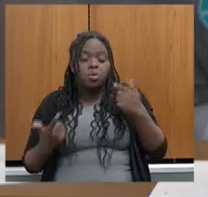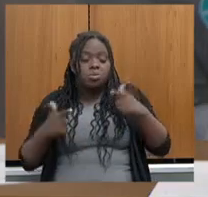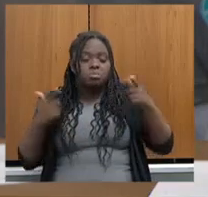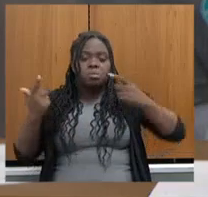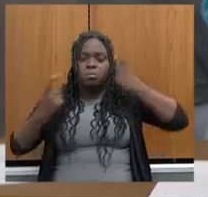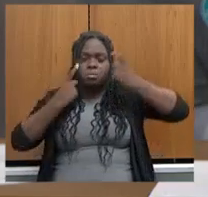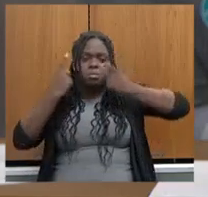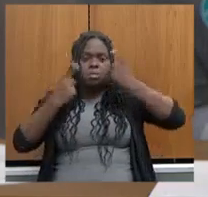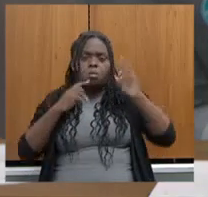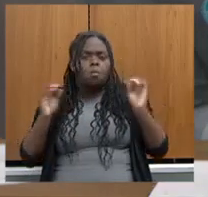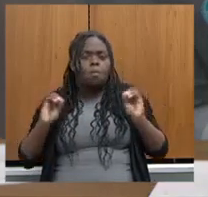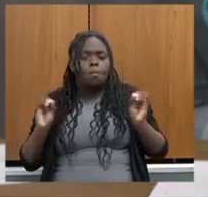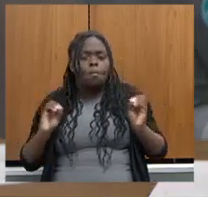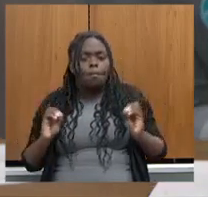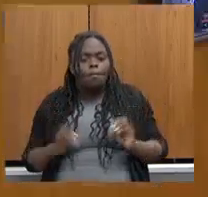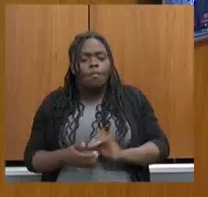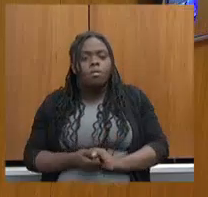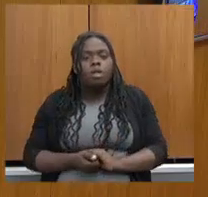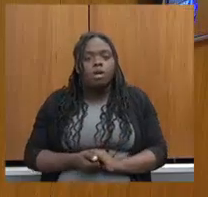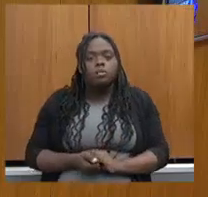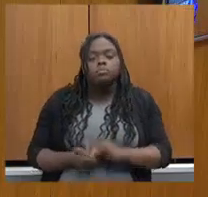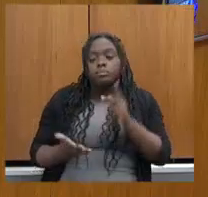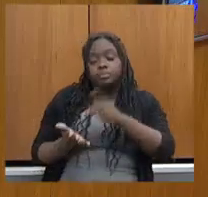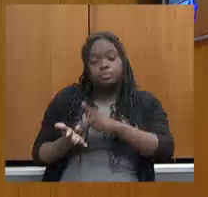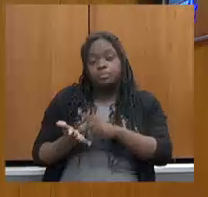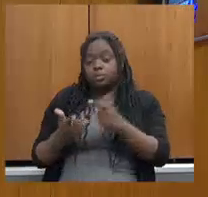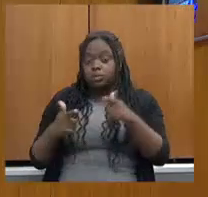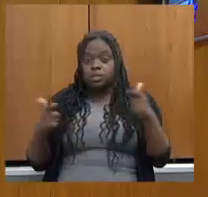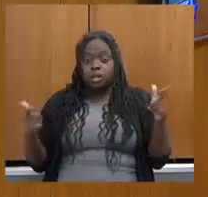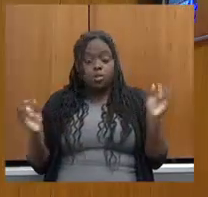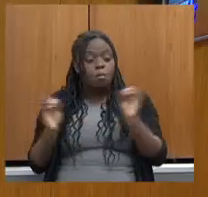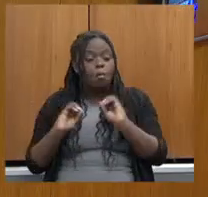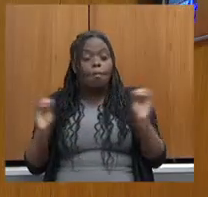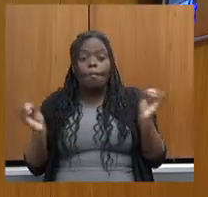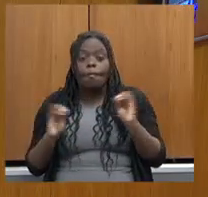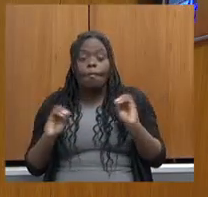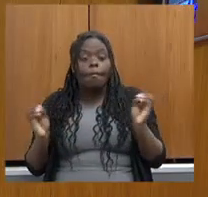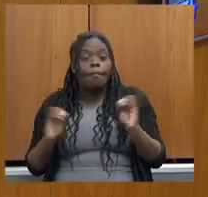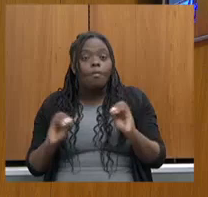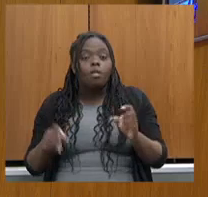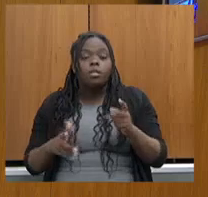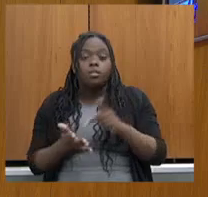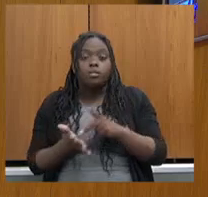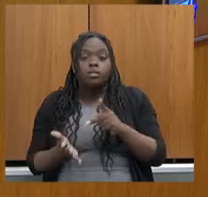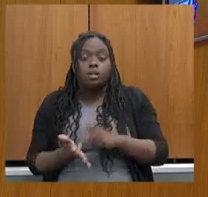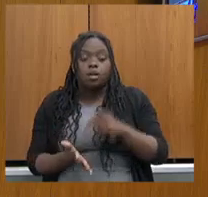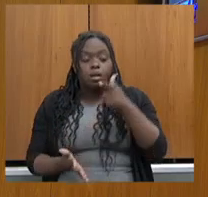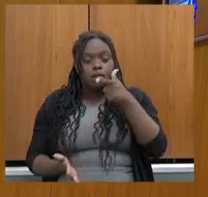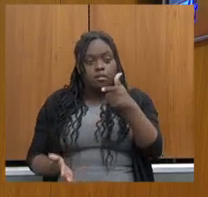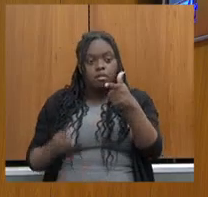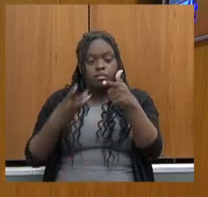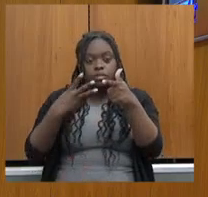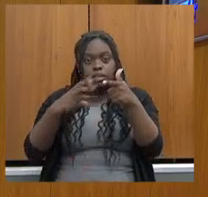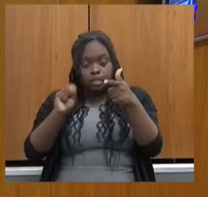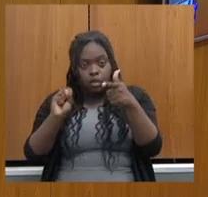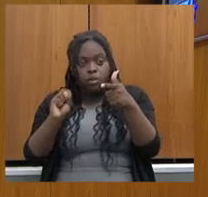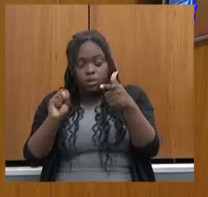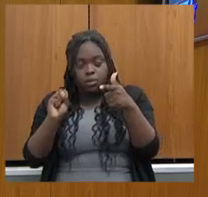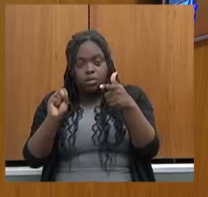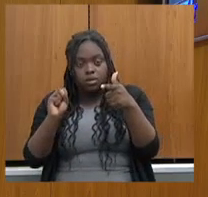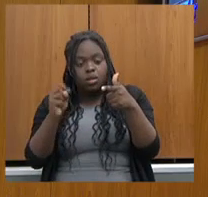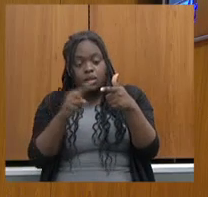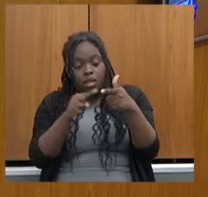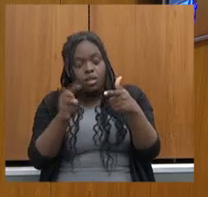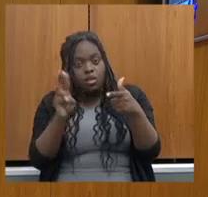preocupação na verdade não teve nenhum incidente lá na verdade é um revólver 38 daqueles bem velhinhos